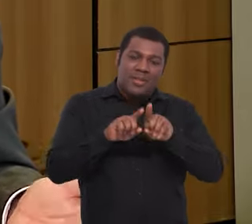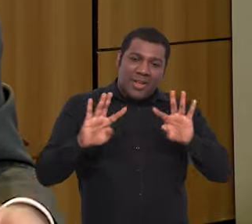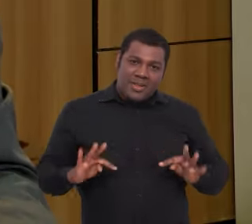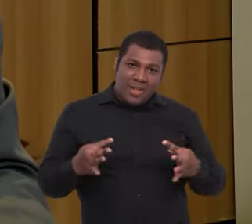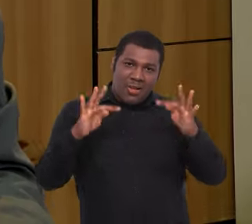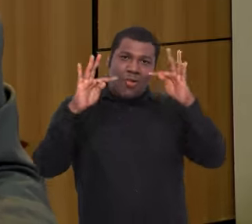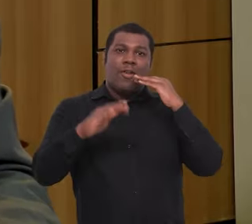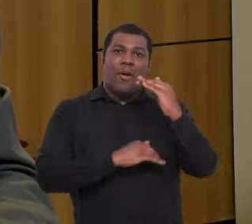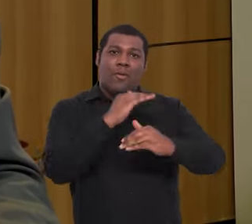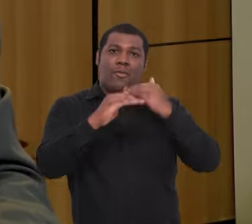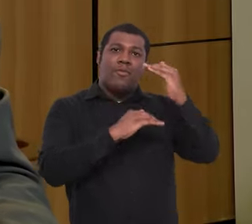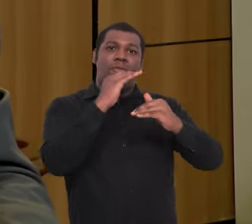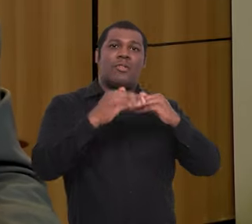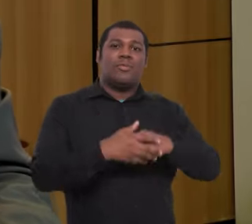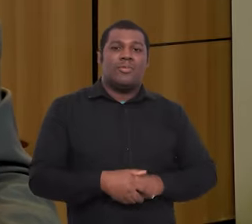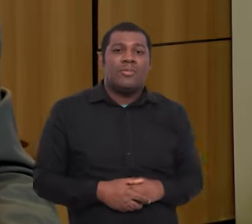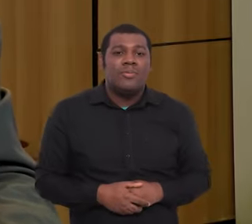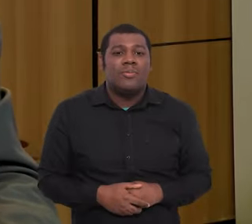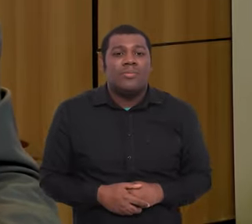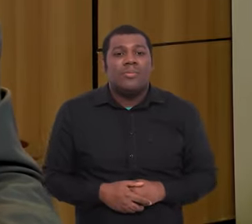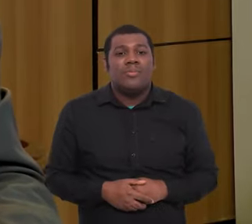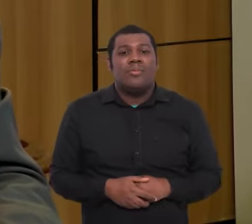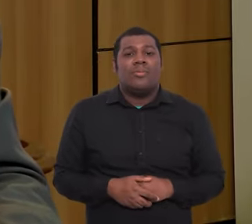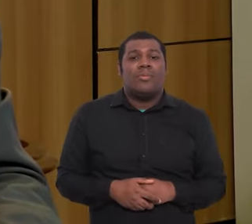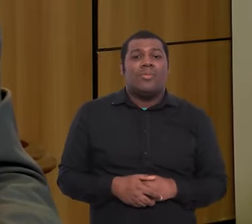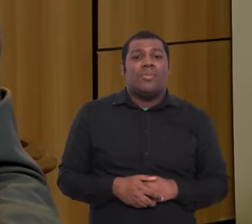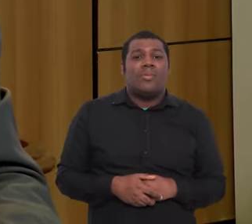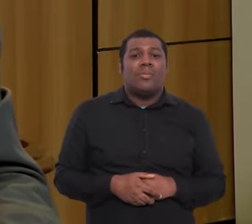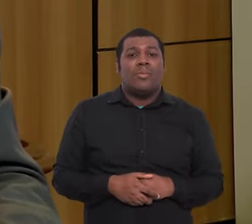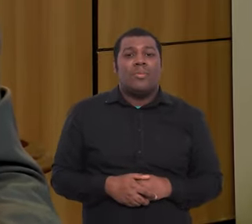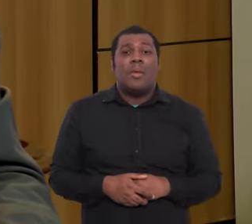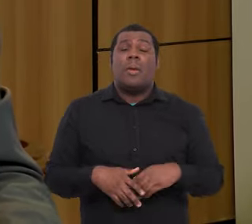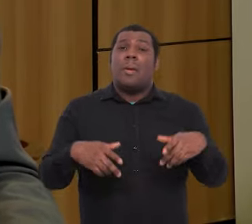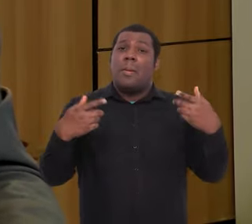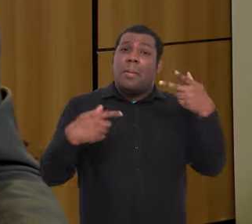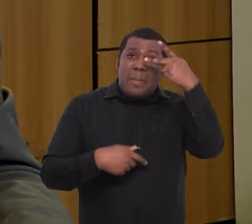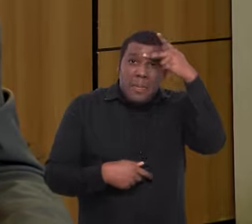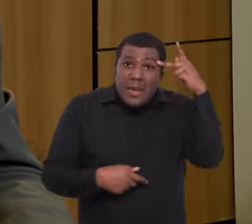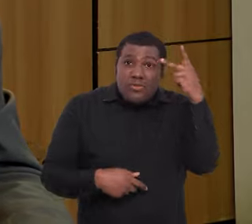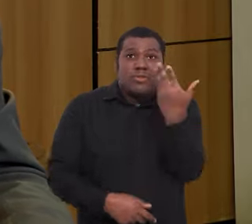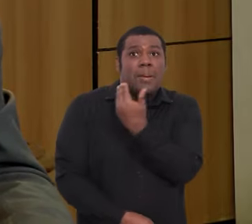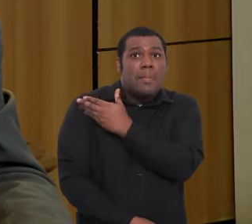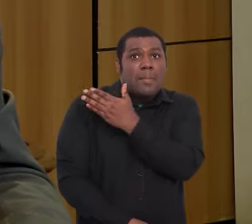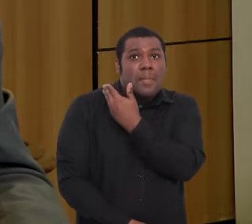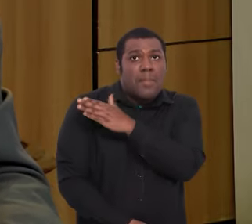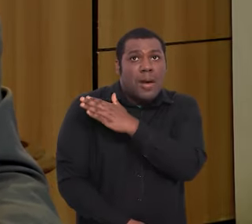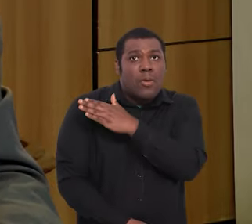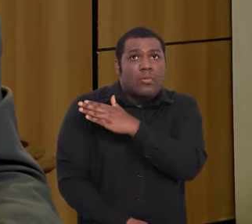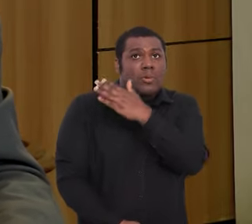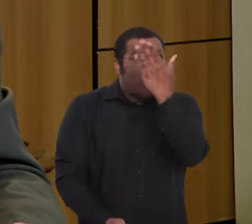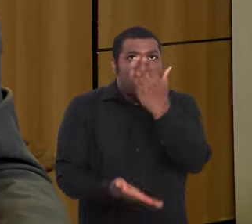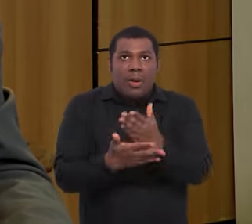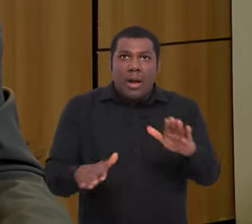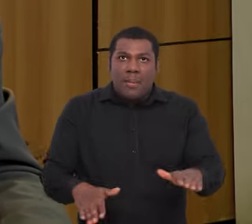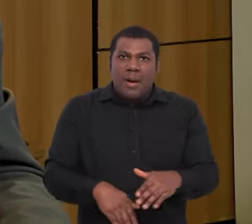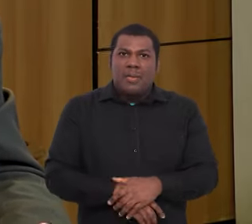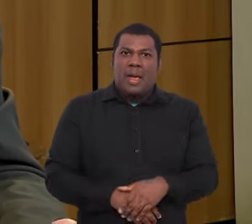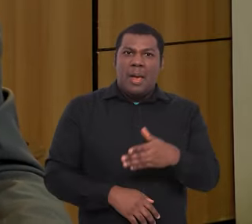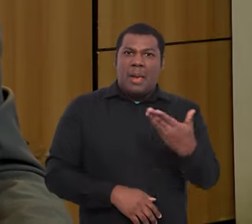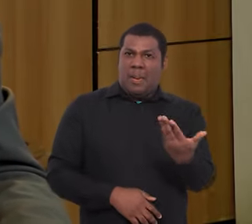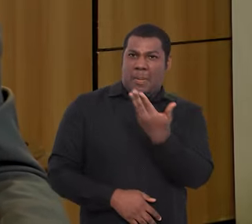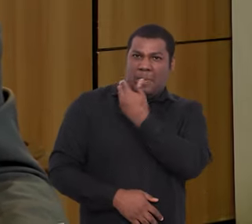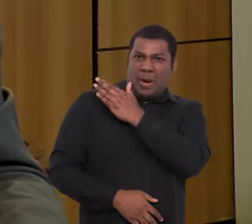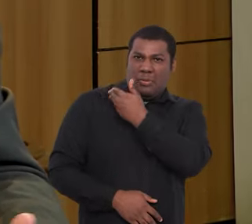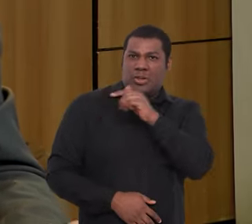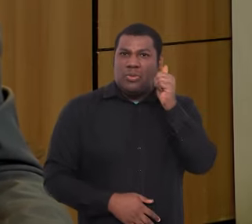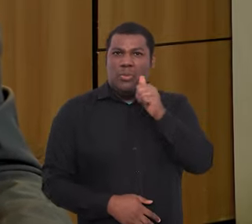costumes ou seja é preciso abolir de uma vez por todas todo preconceito que existe contra